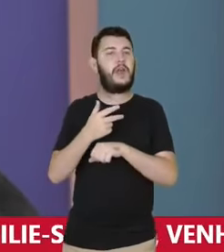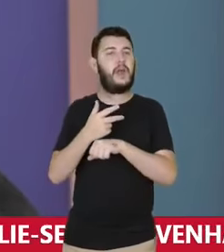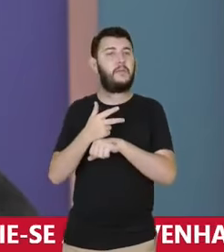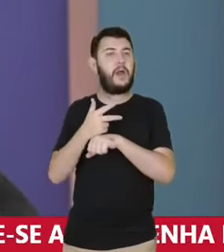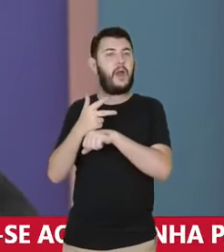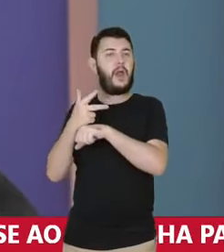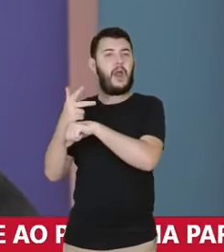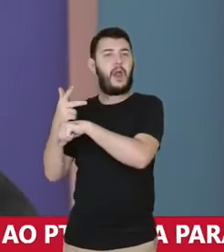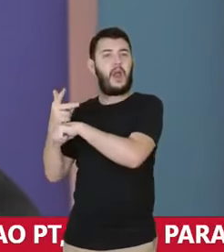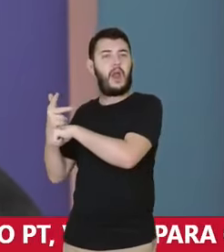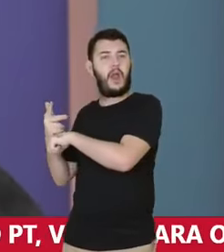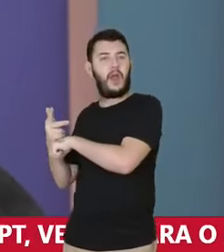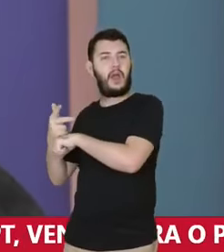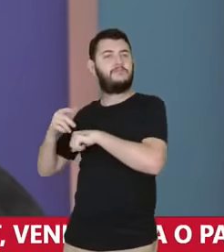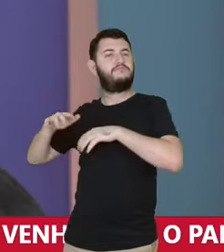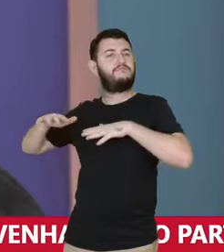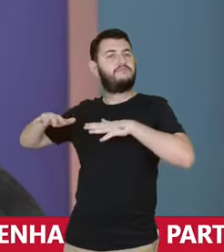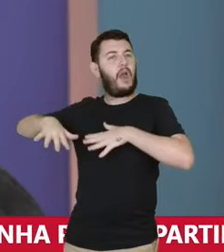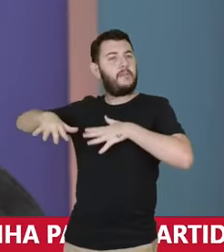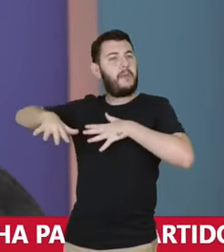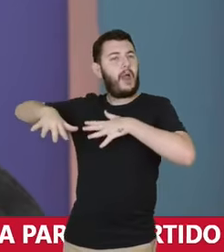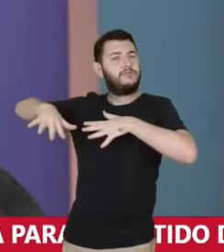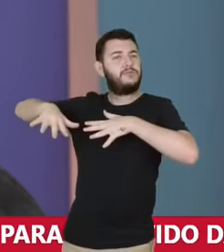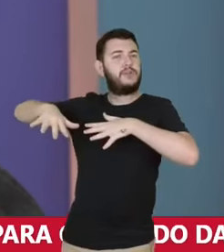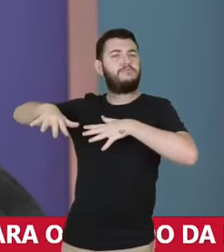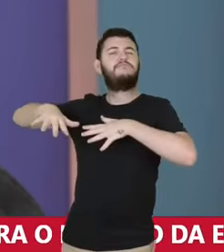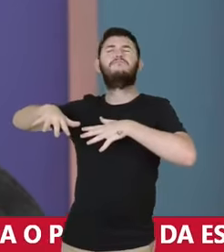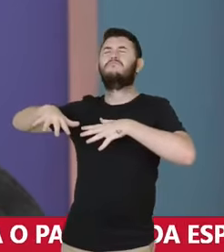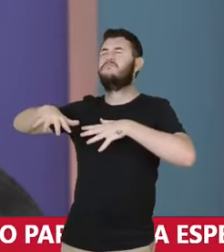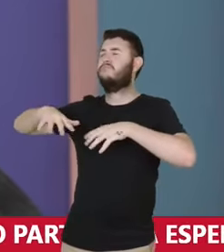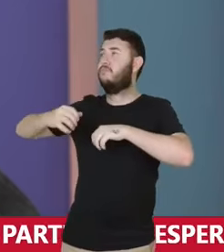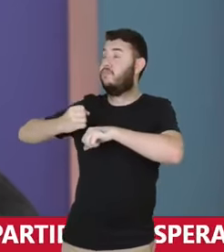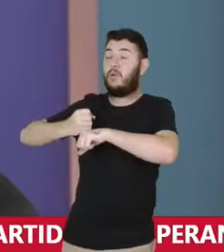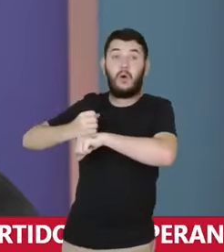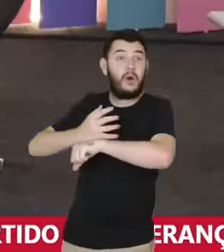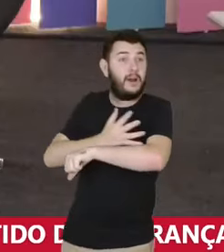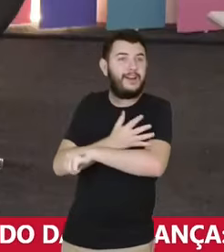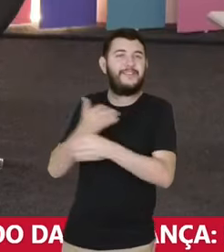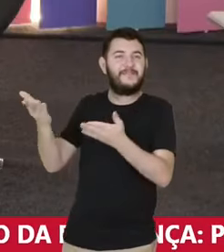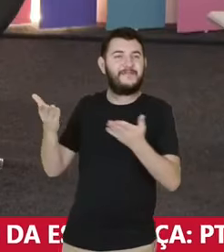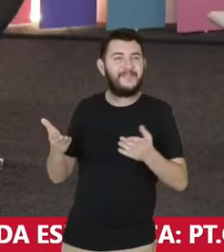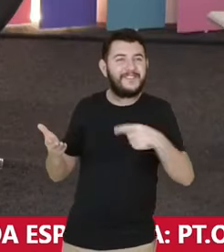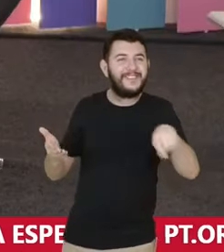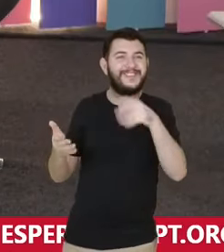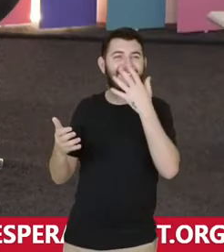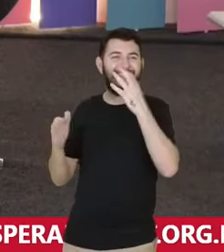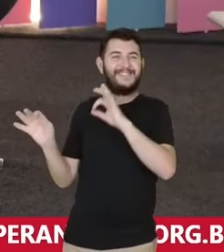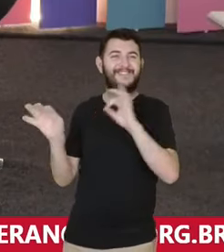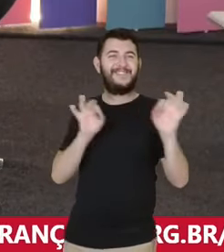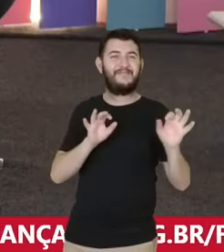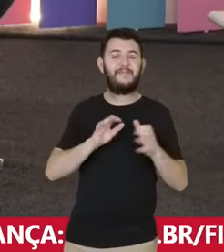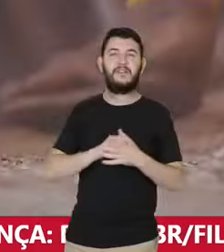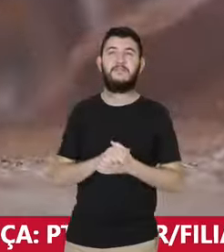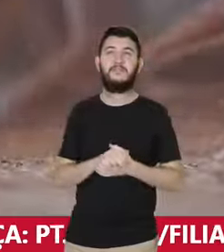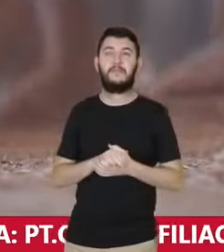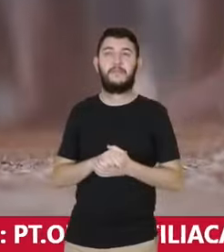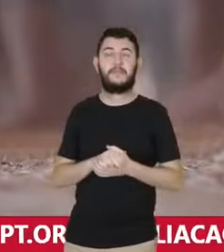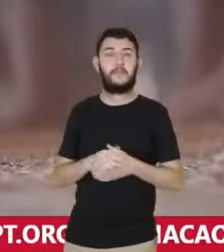da marcha emocionante. Eu quero convidar você que nos acompanha para assistir agora. Hoje